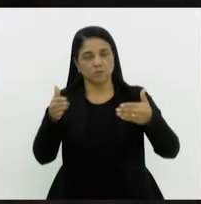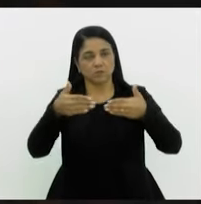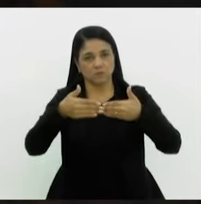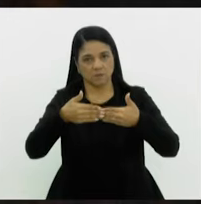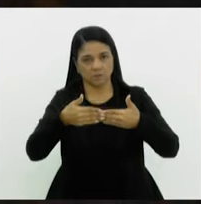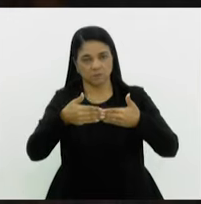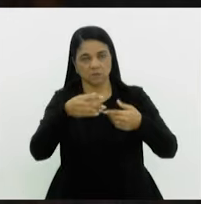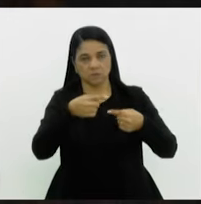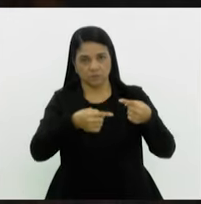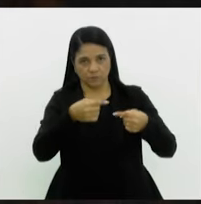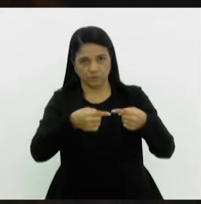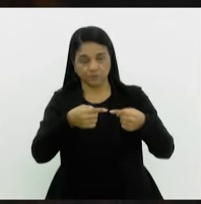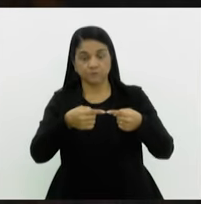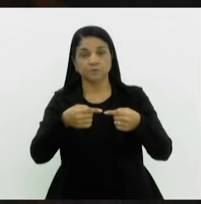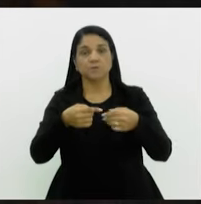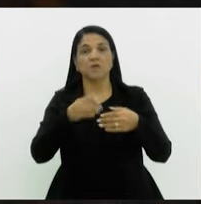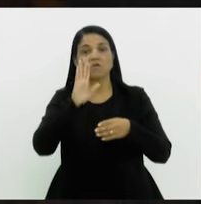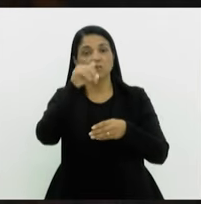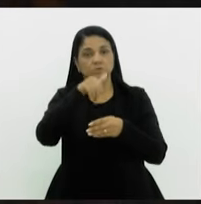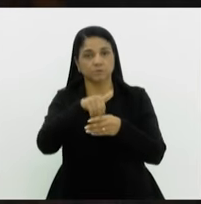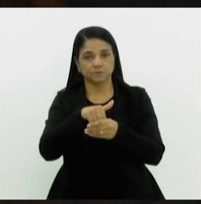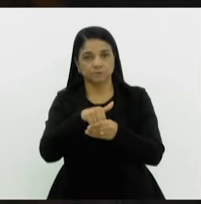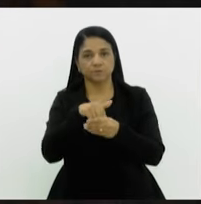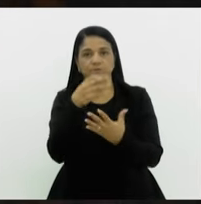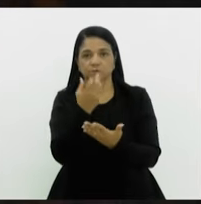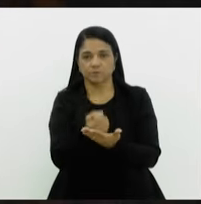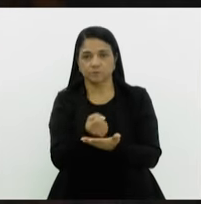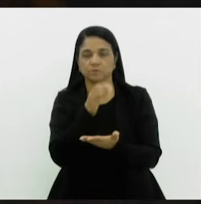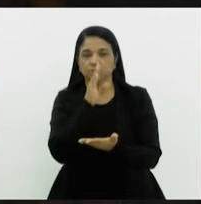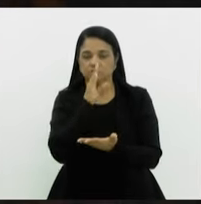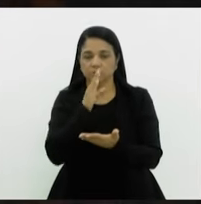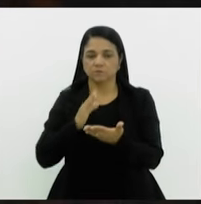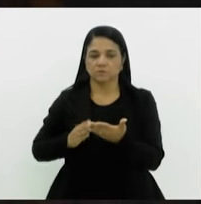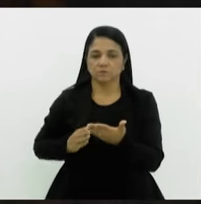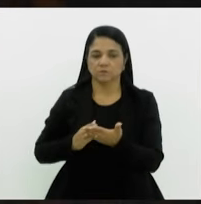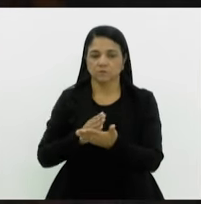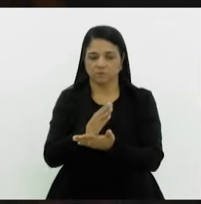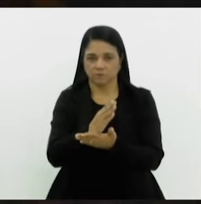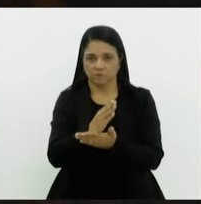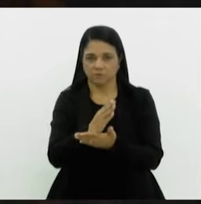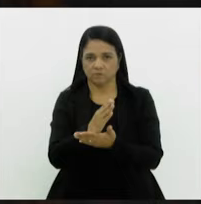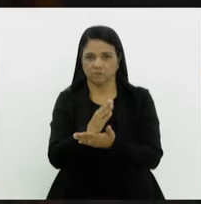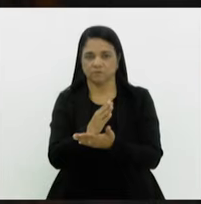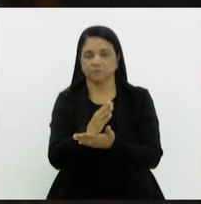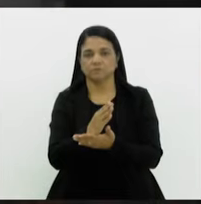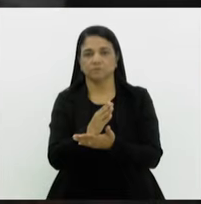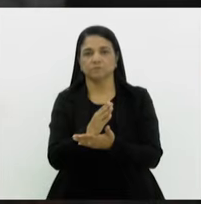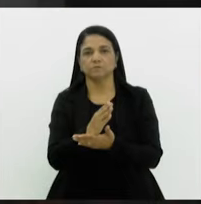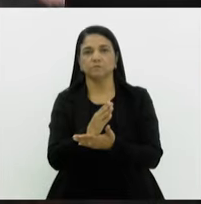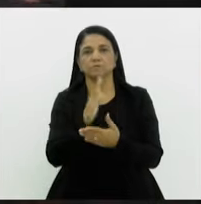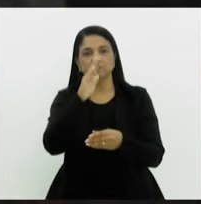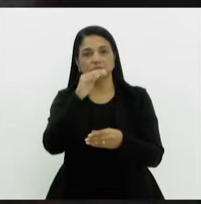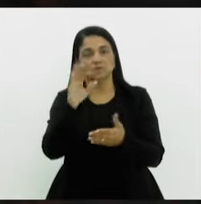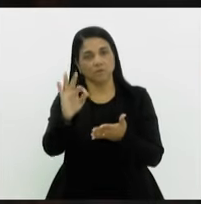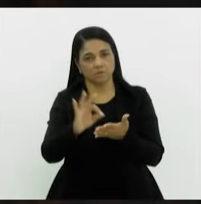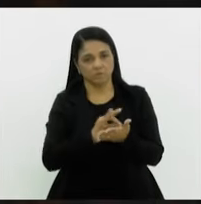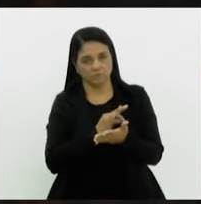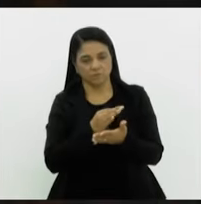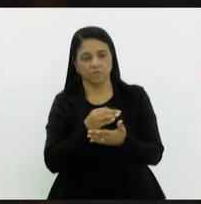discutir, encerrada a discussão. Em votação, os senhores que aprovam, permaneçam como estão. Aprovado, vai